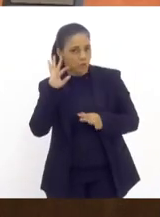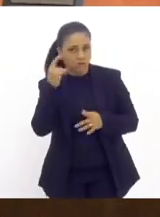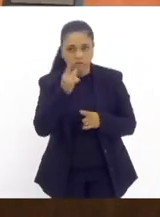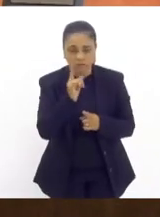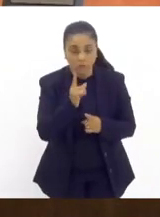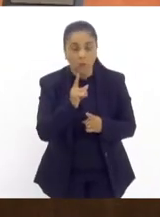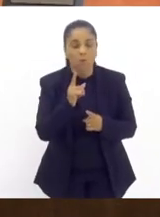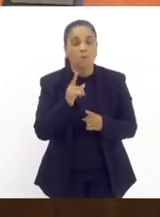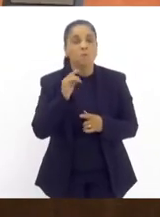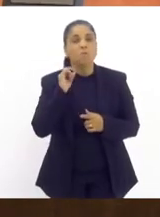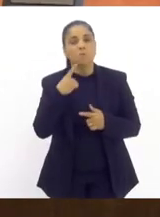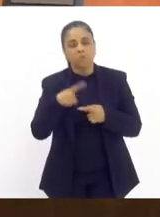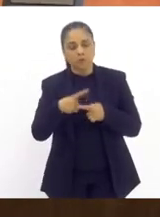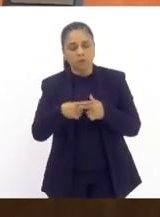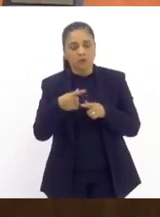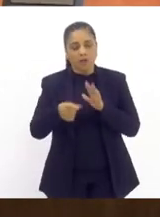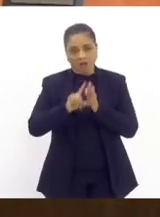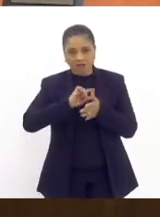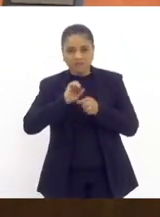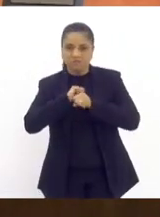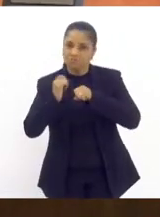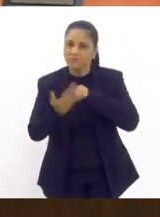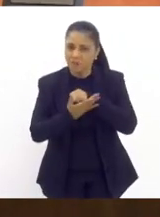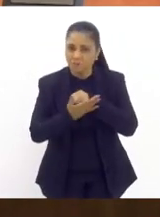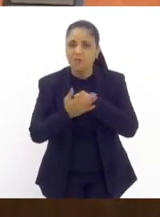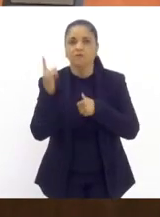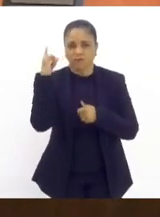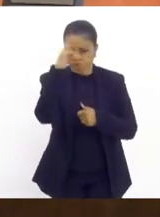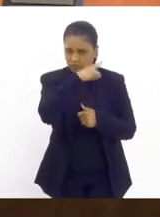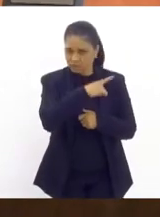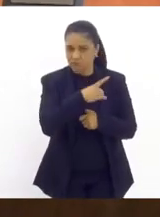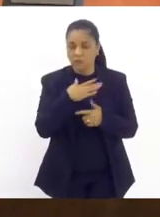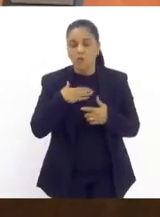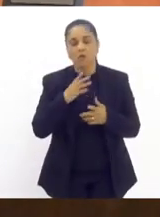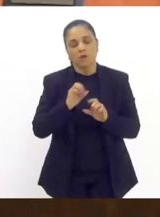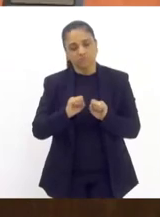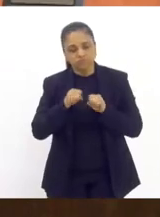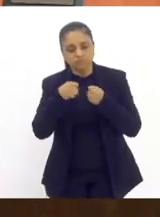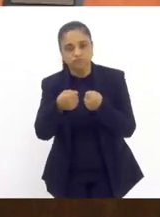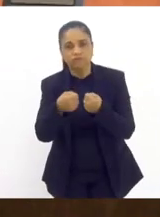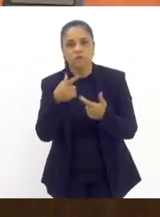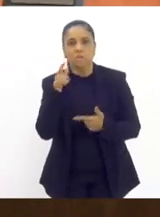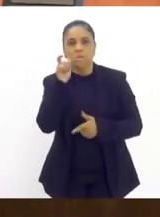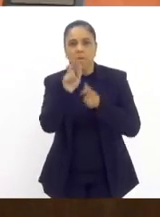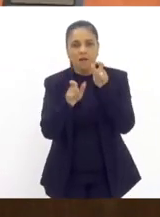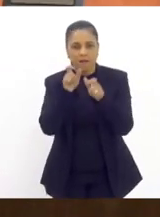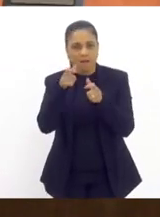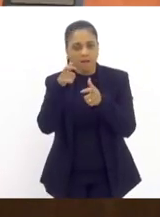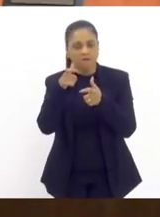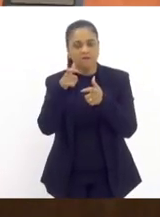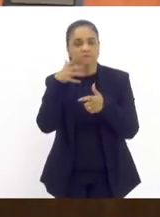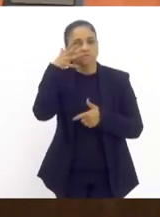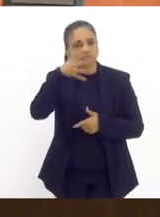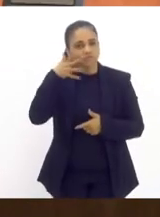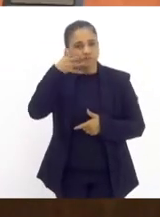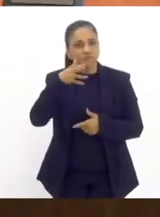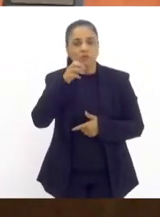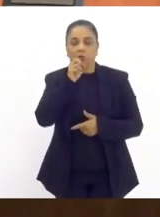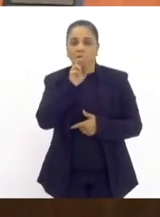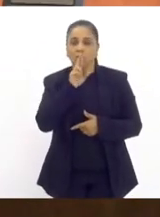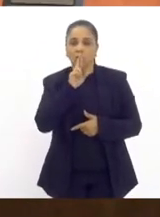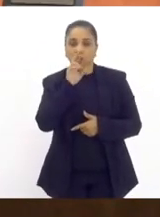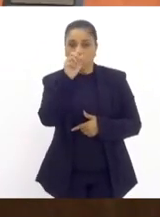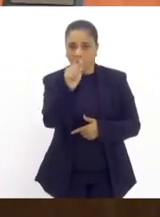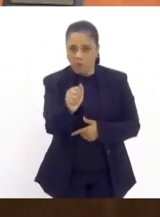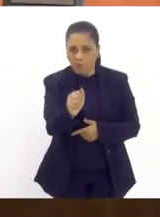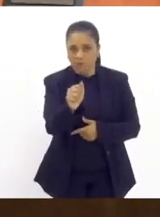por conta de uma pandemia mas quero aqui reforçar as palavras do meu do cara ou colega Deputado Rodrigo Amorim